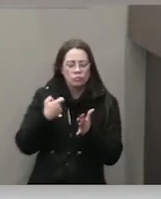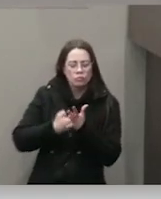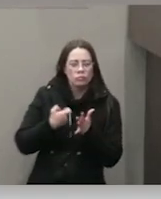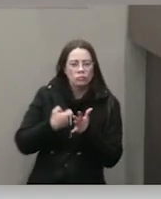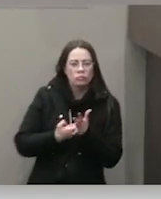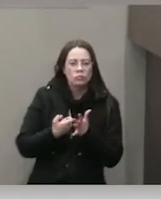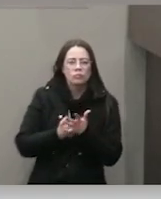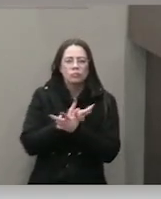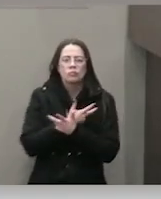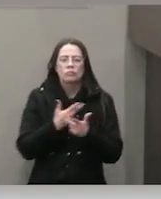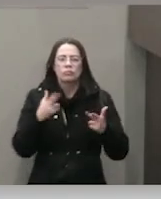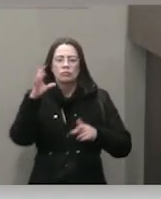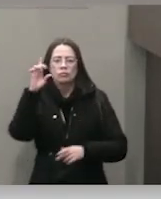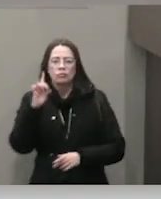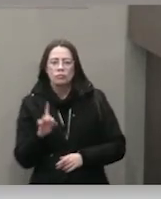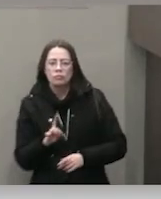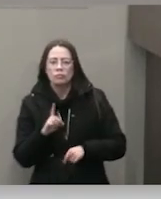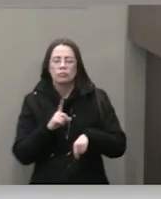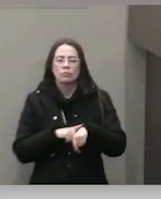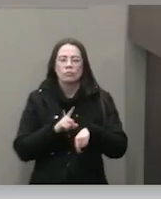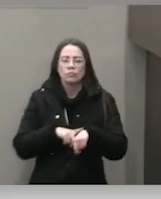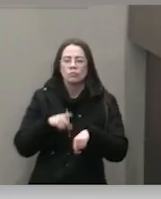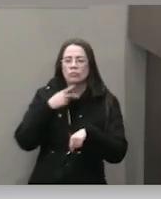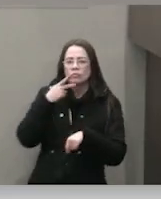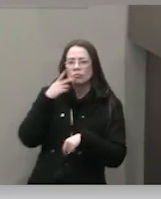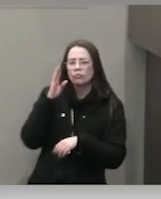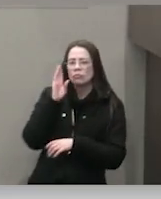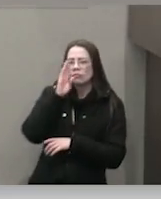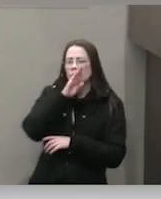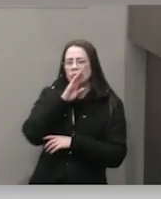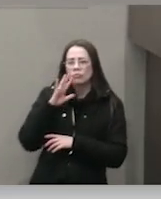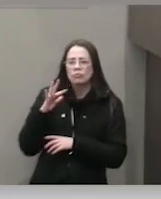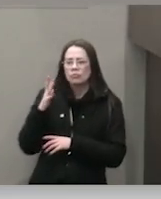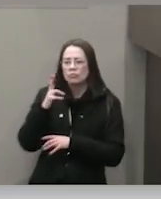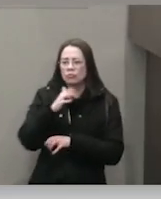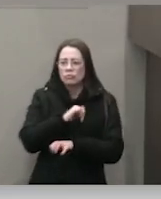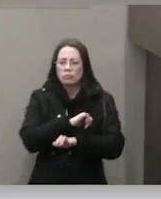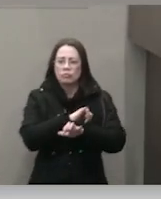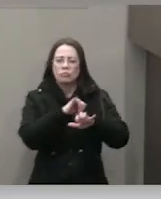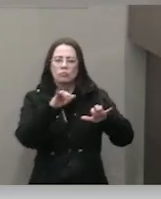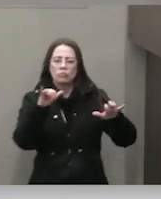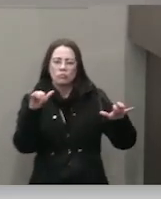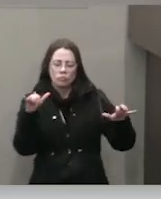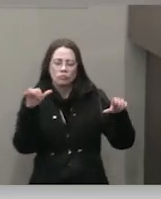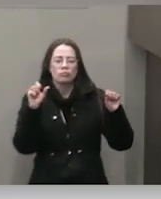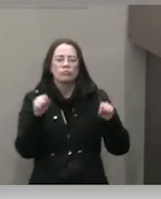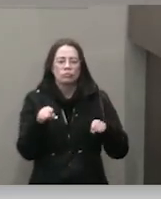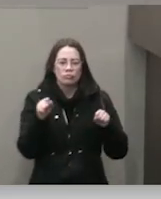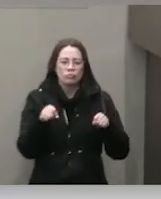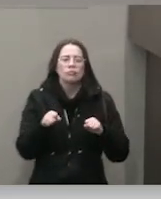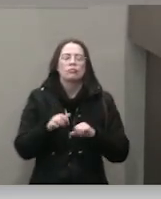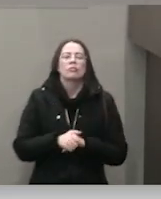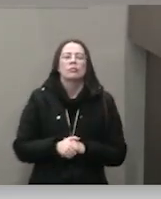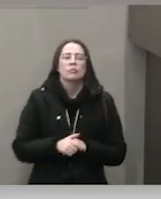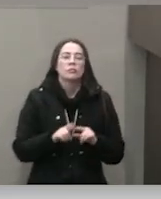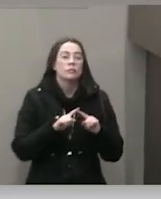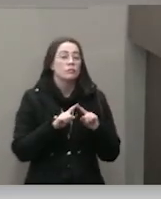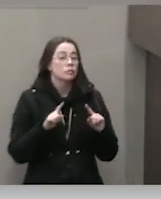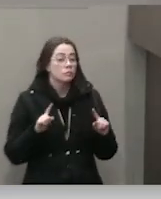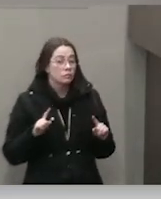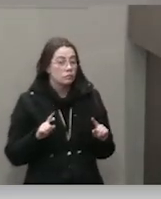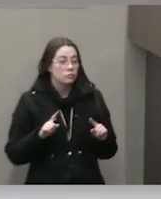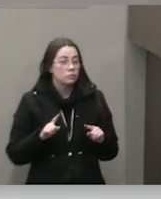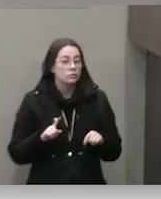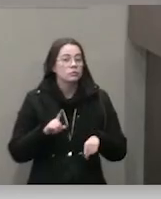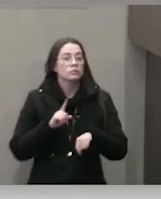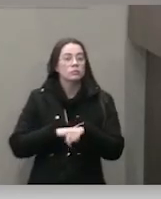Porque quando é para falar mal, meu nobre colega, a imprensa adora que vende uma notícia. E